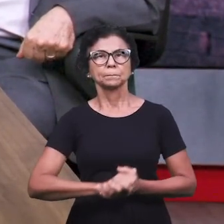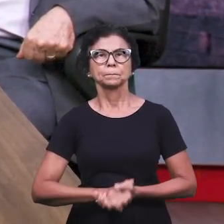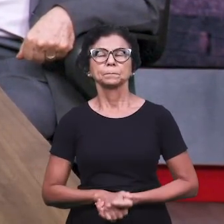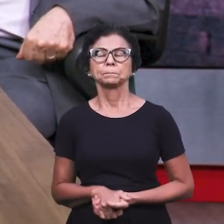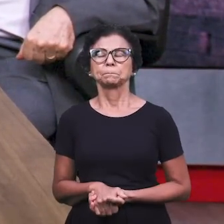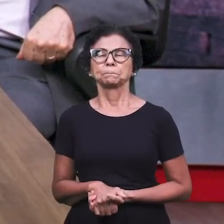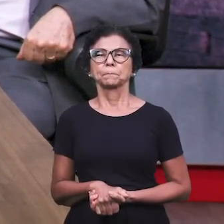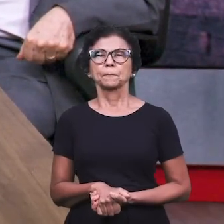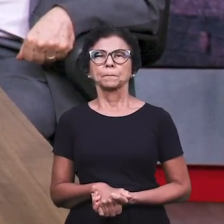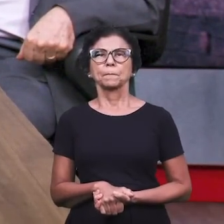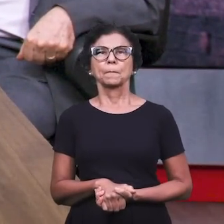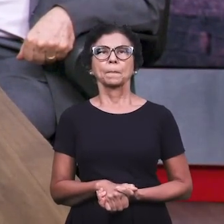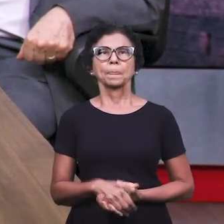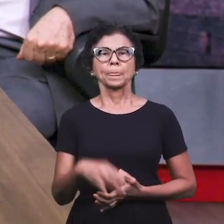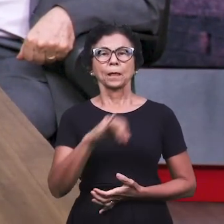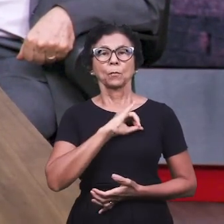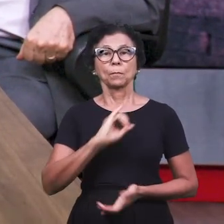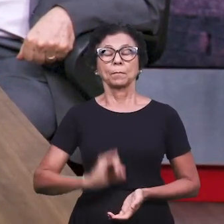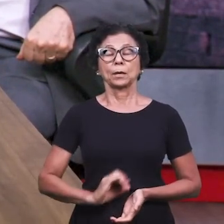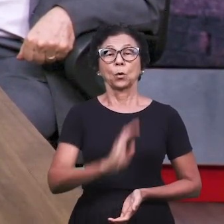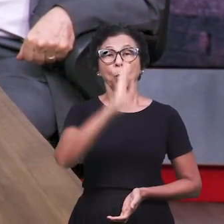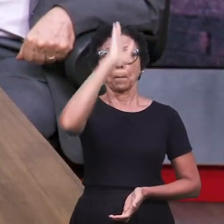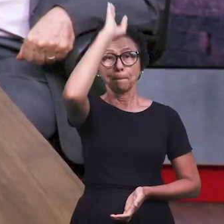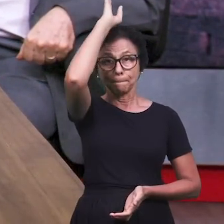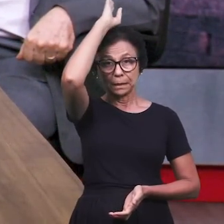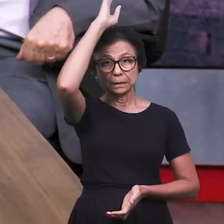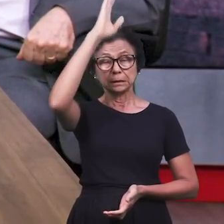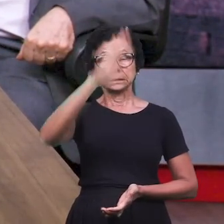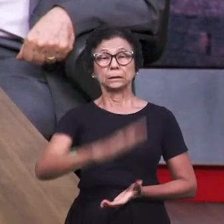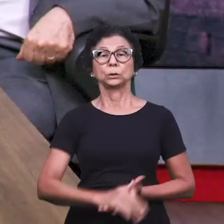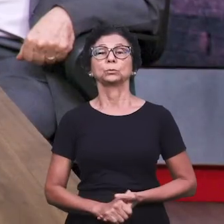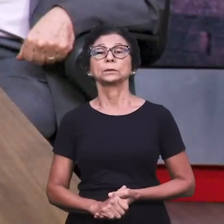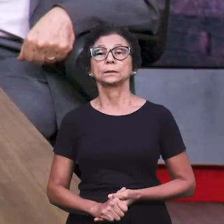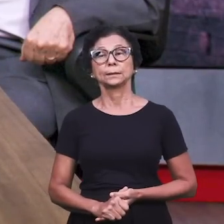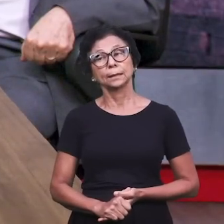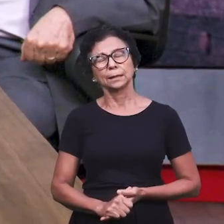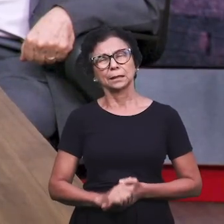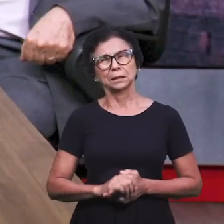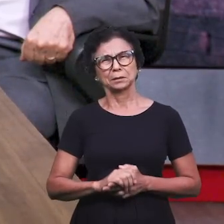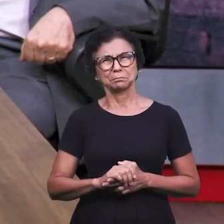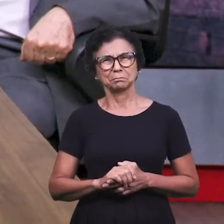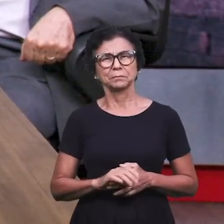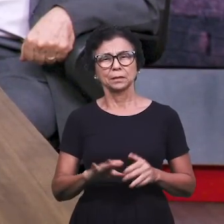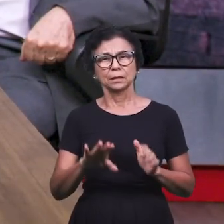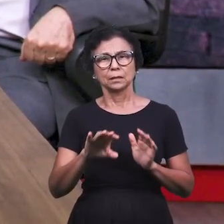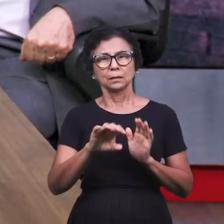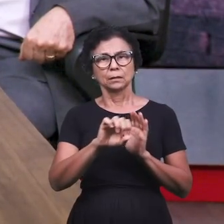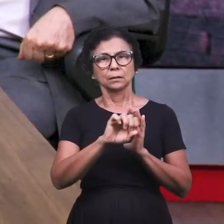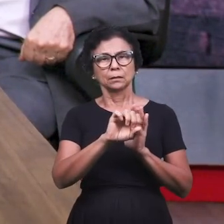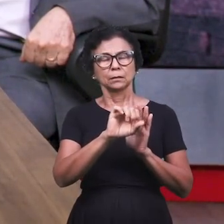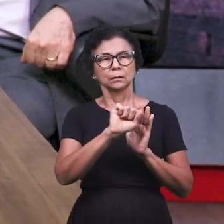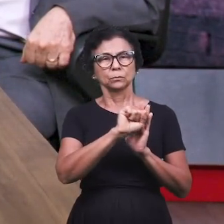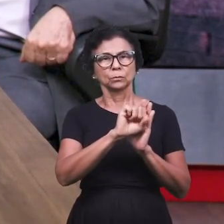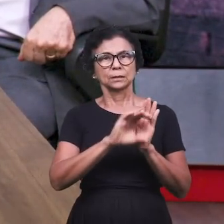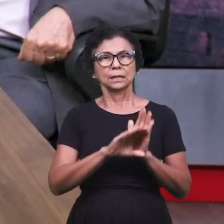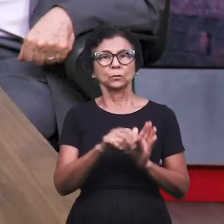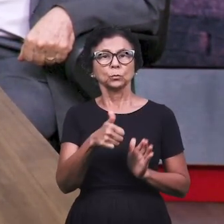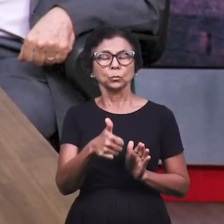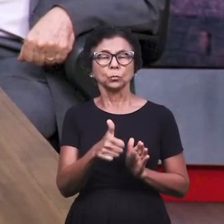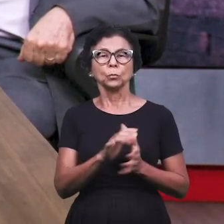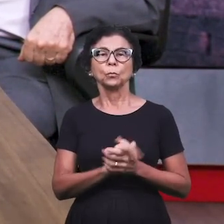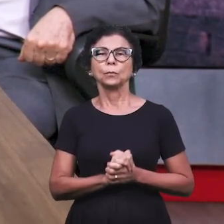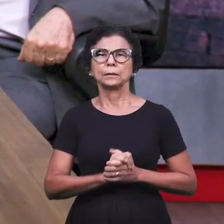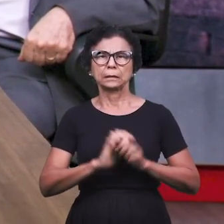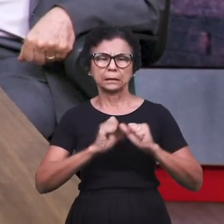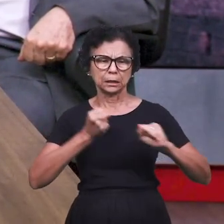Império Romano ele era um império muito grandioso. Estamos falando aí do século I da era cristã. O Império Romano já abrangia um território que pegava